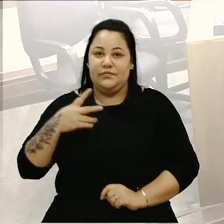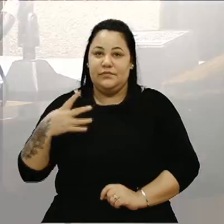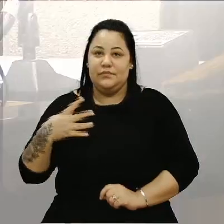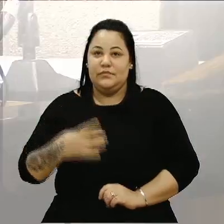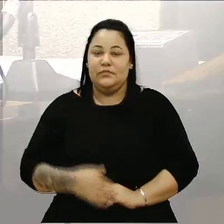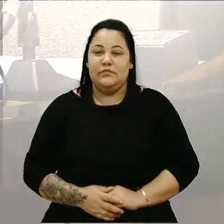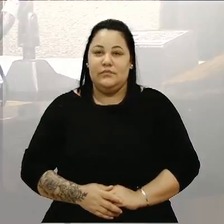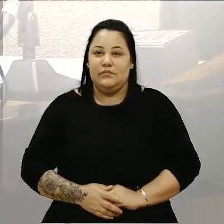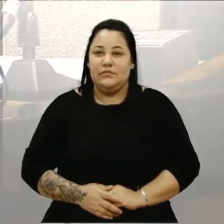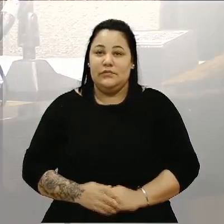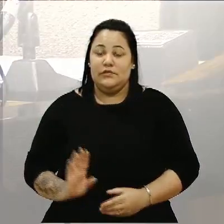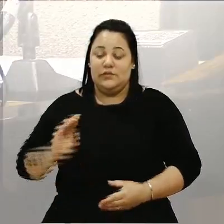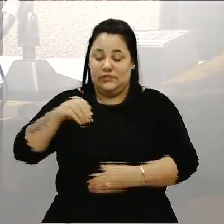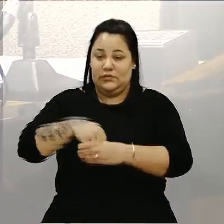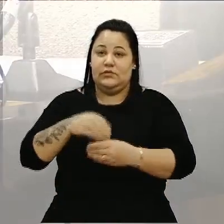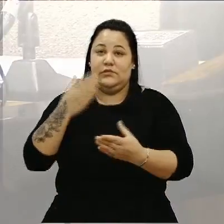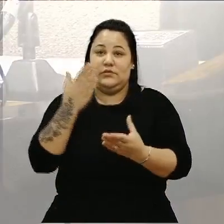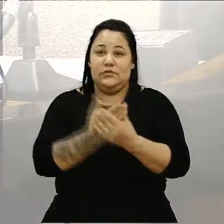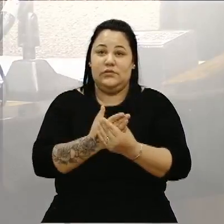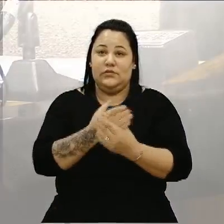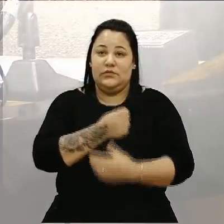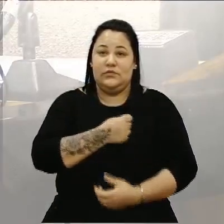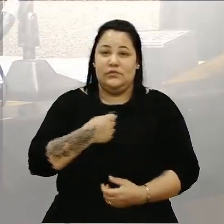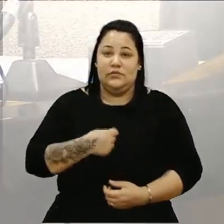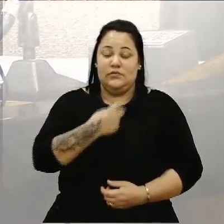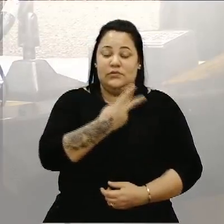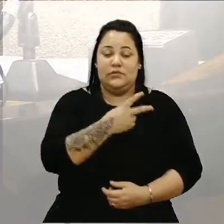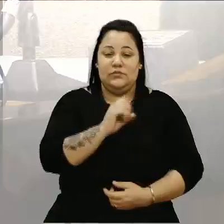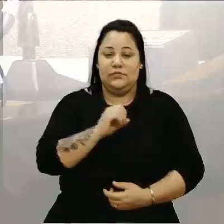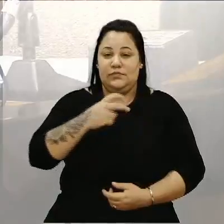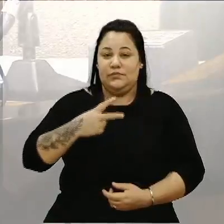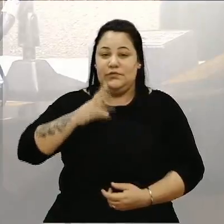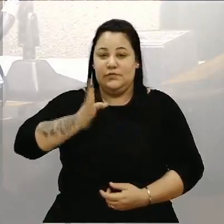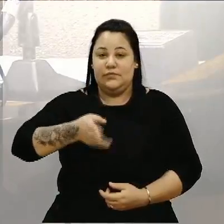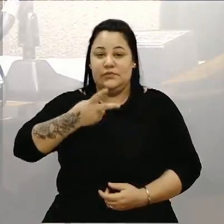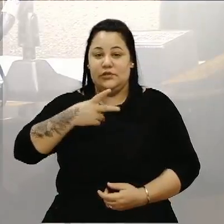17/2024, contido no processo número